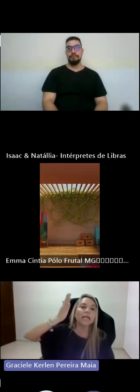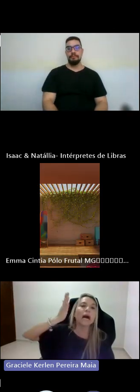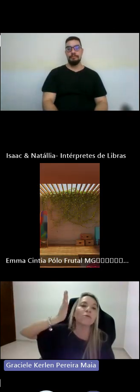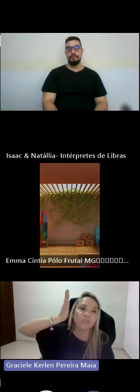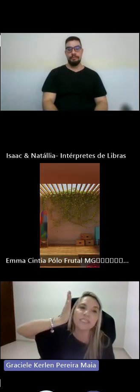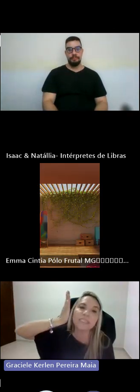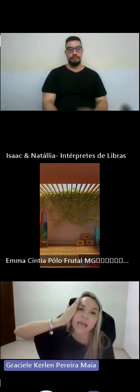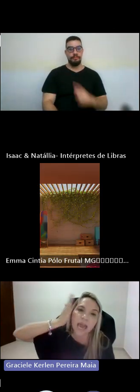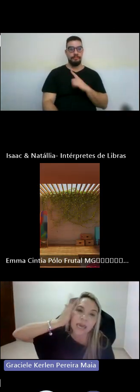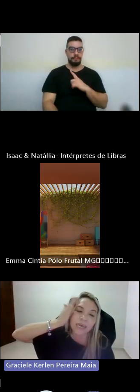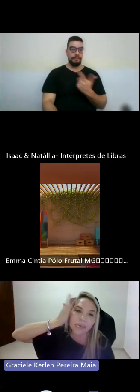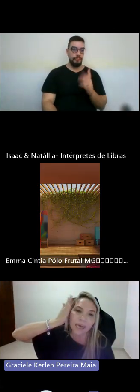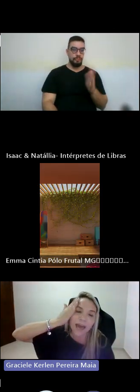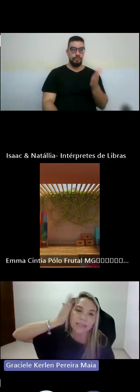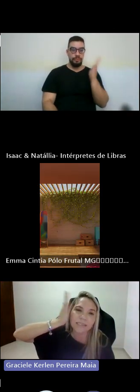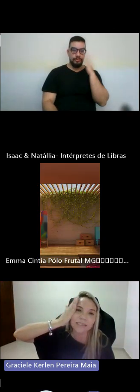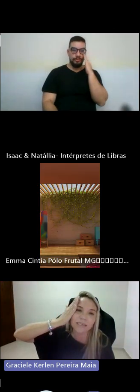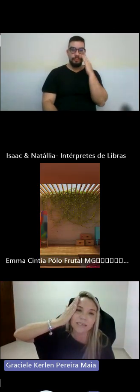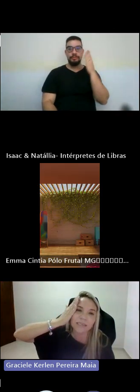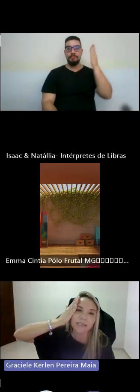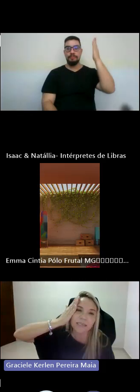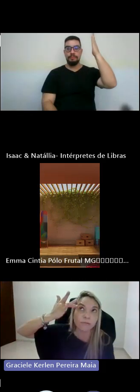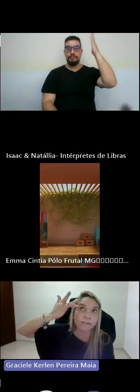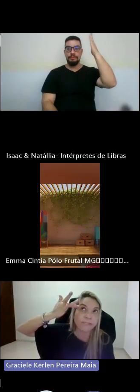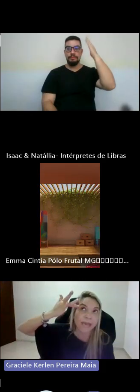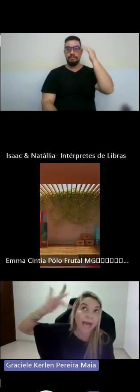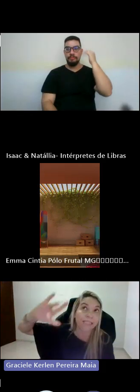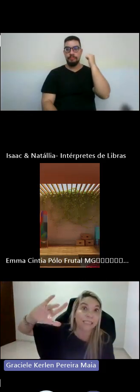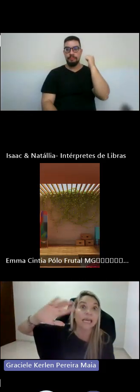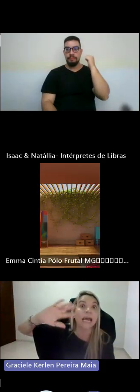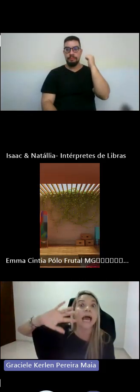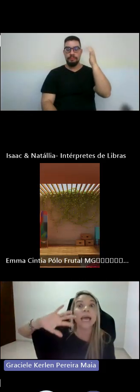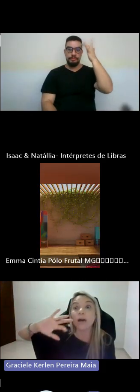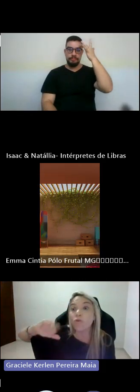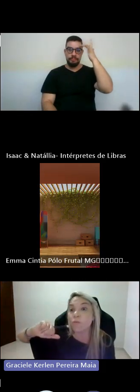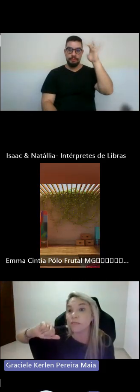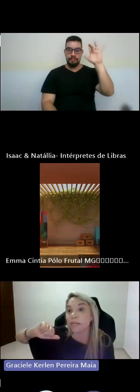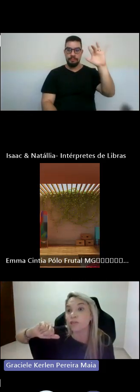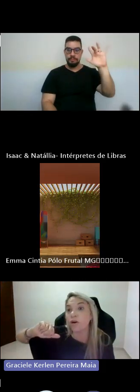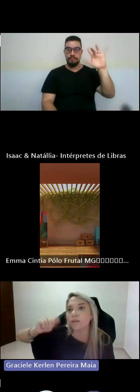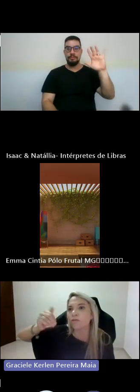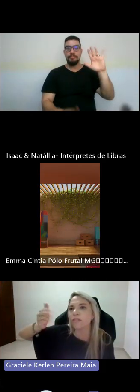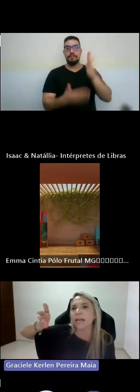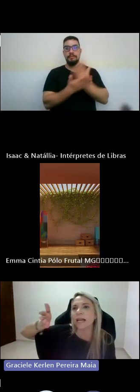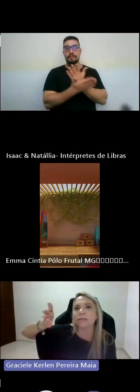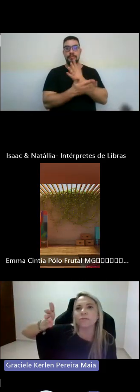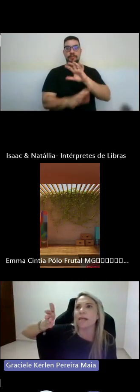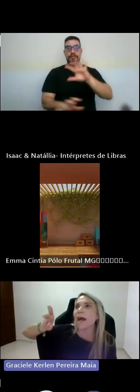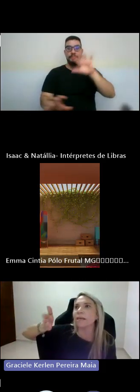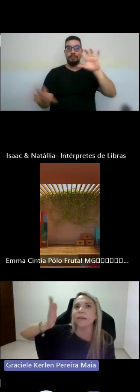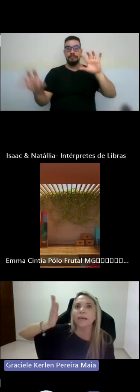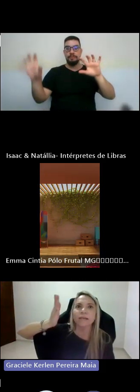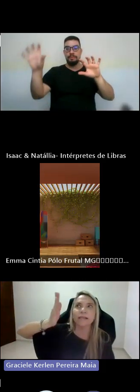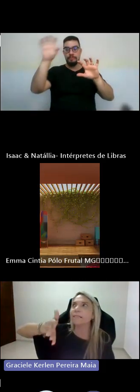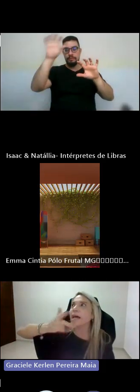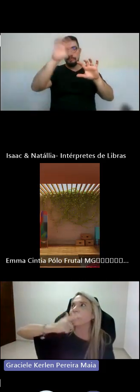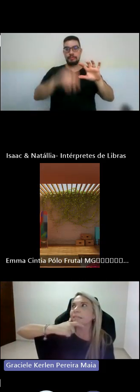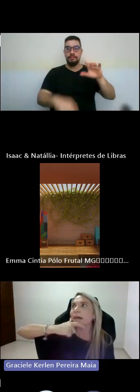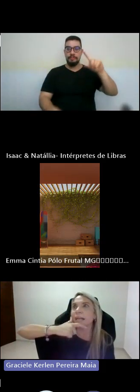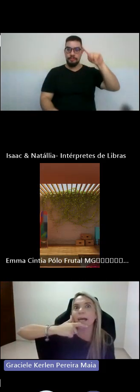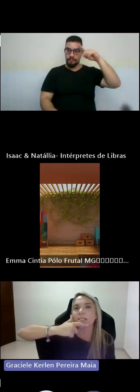O sinal de sei é assim e não sei é assim. Em algumas regiões, eu não sei lá do Isaac,